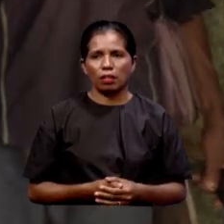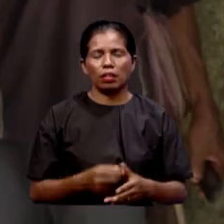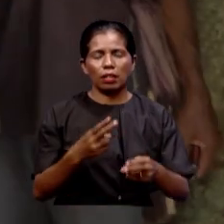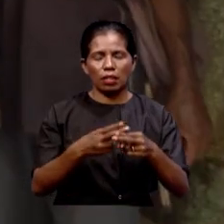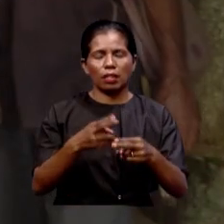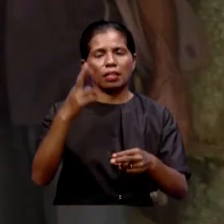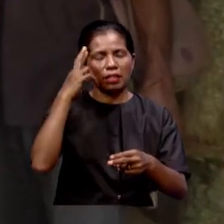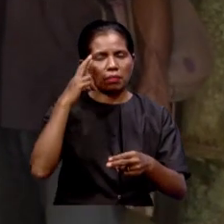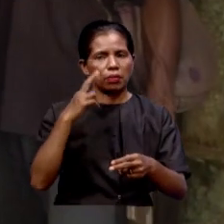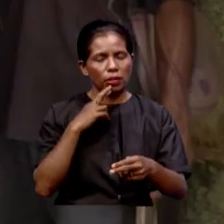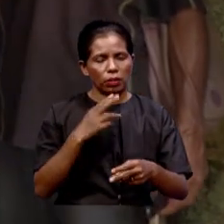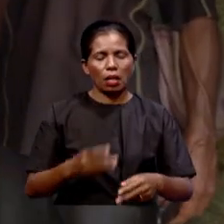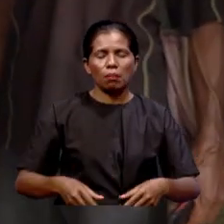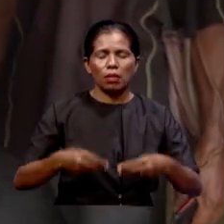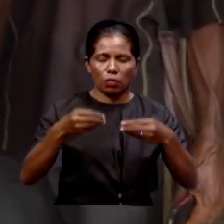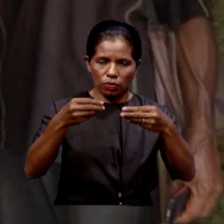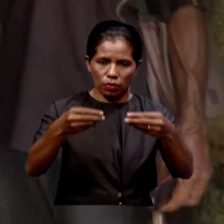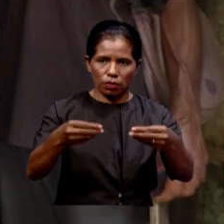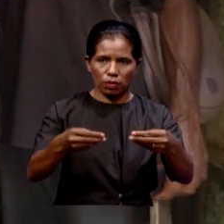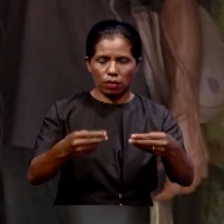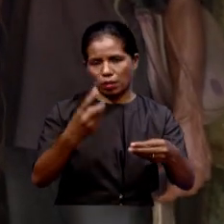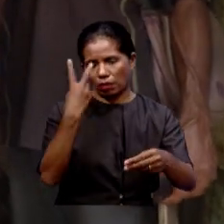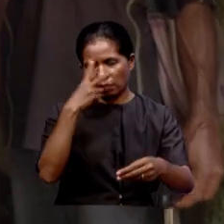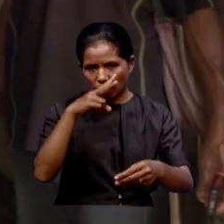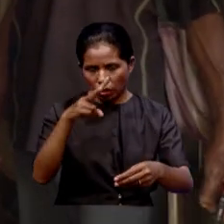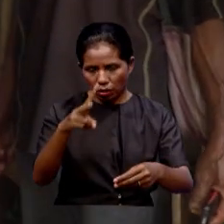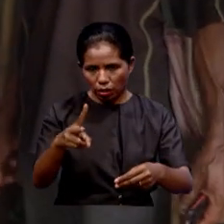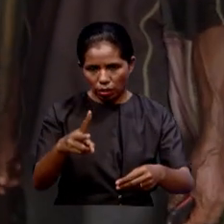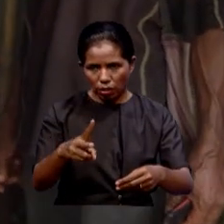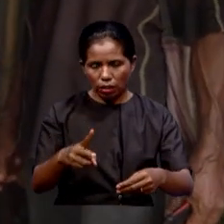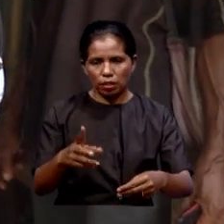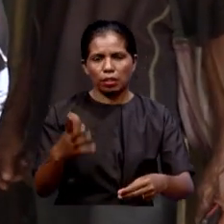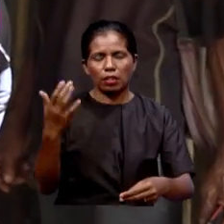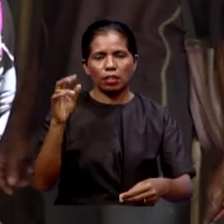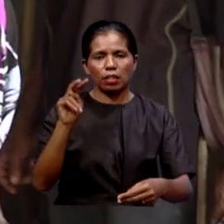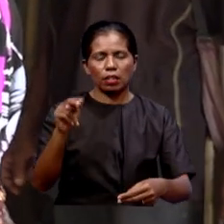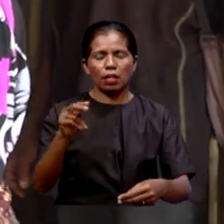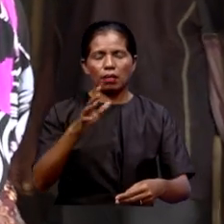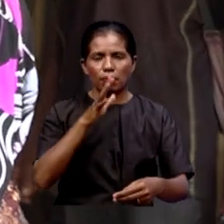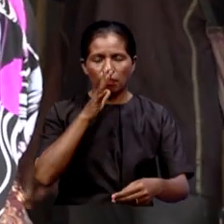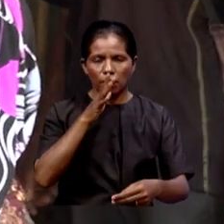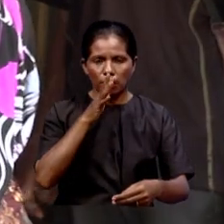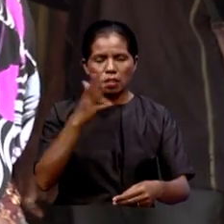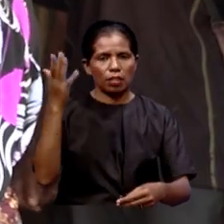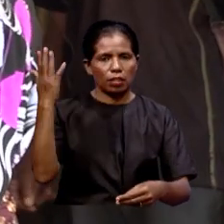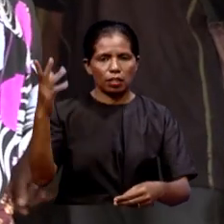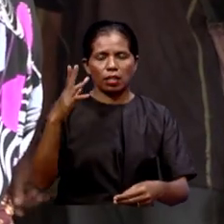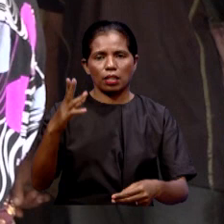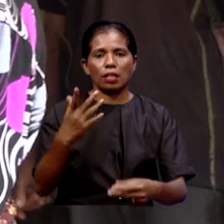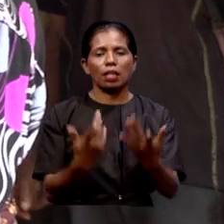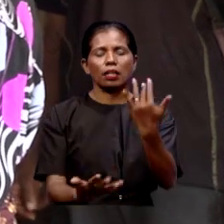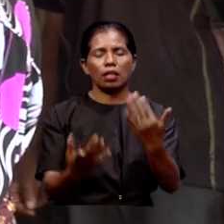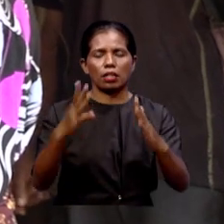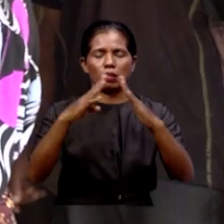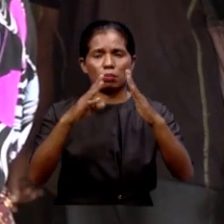Nia maharuka mai. Nia deha ni me bahare, itenia inanida, falo kida Ihan nyenaba. Nenen dok